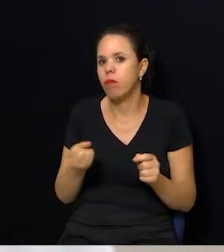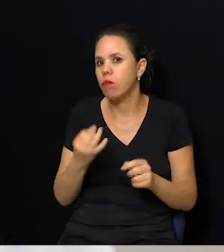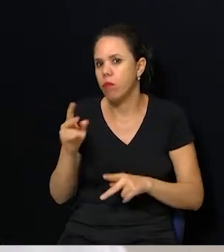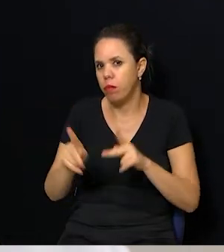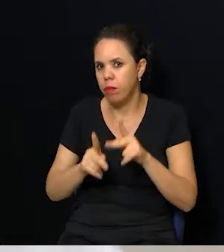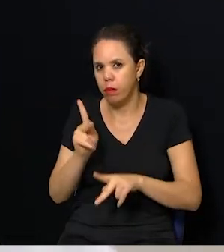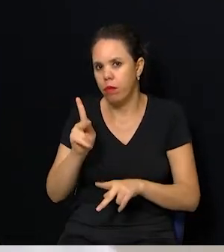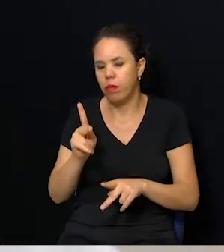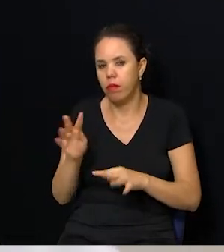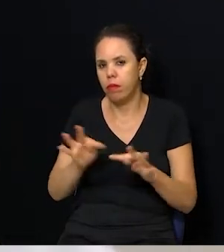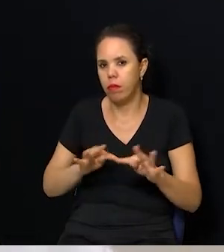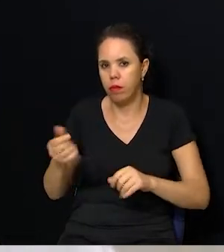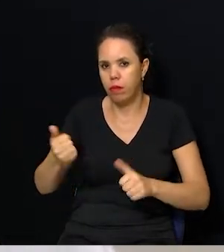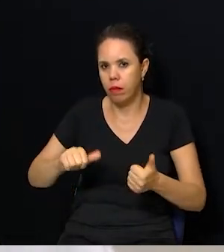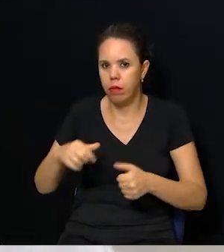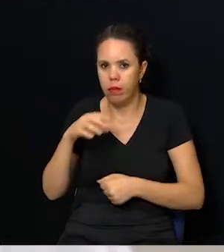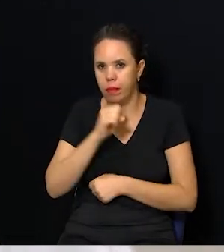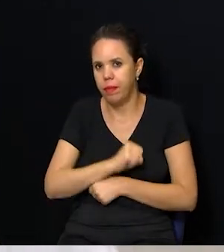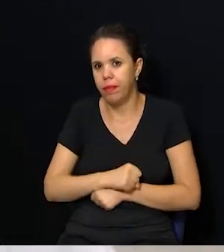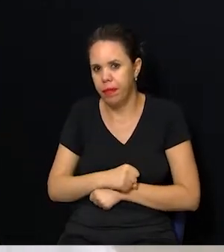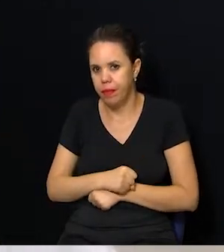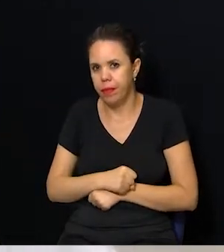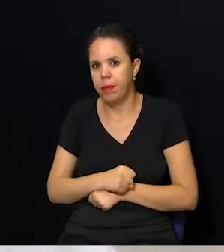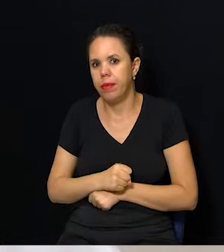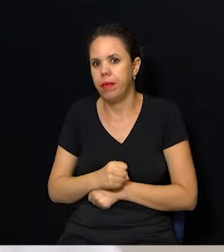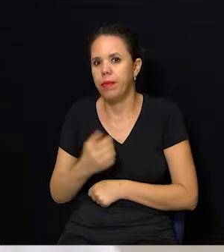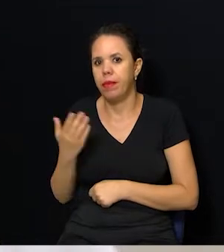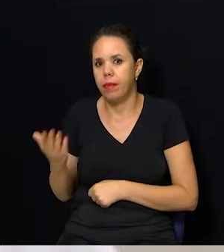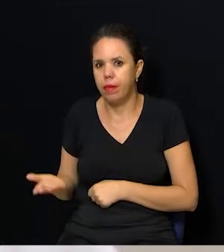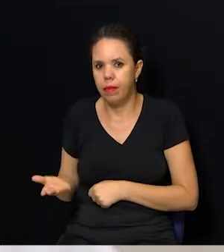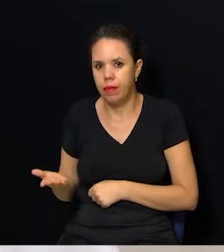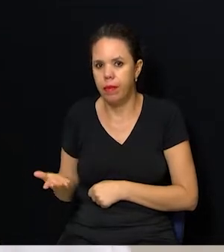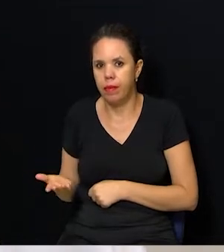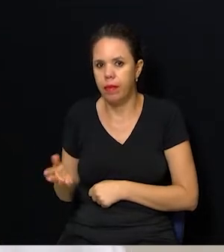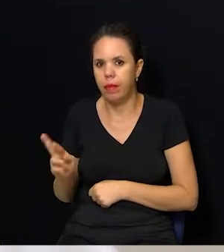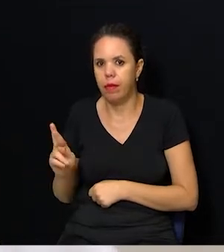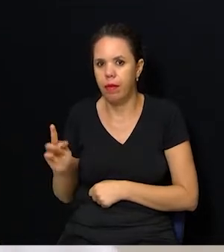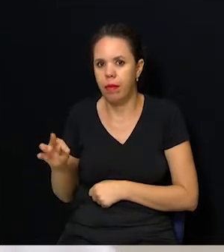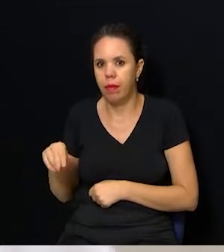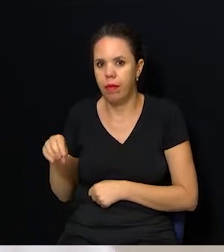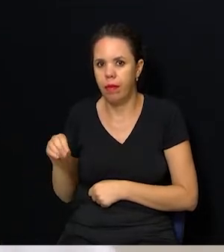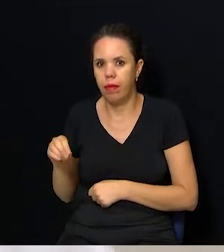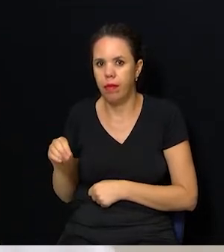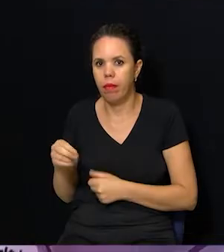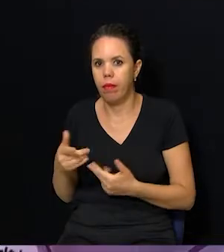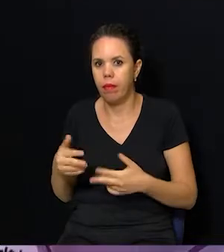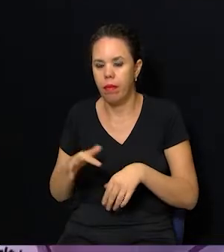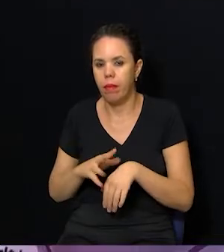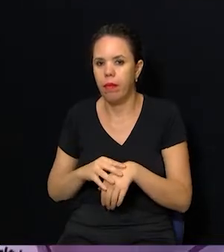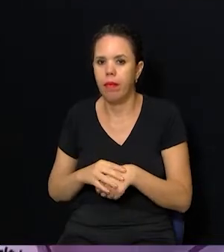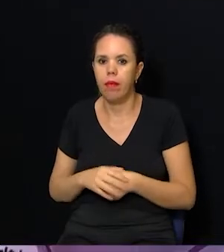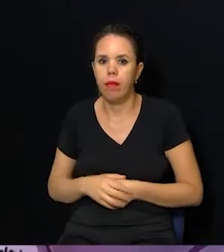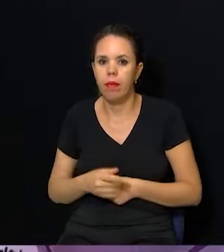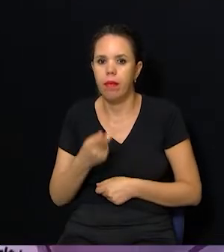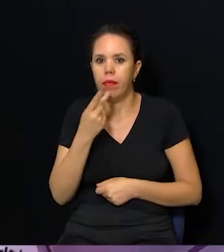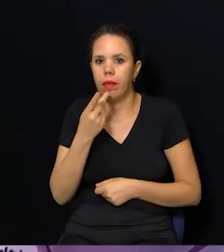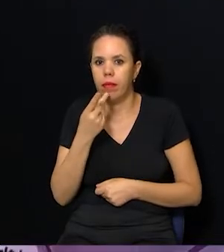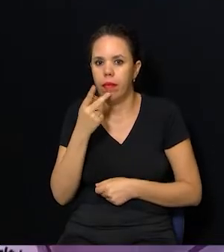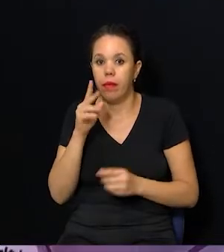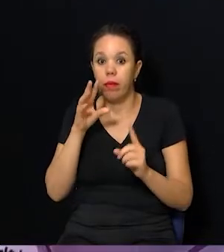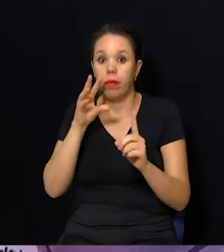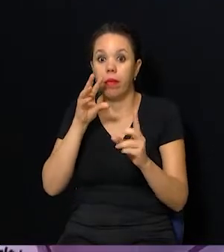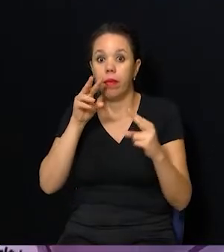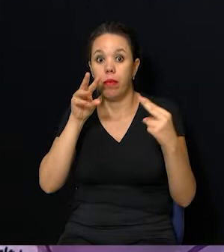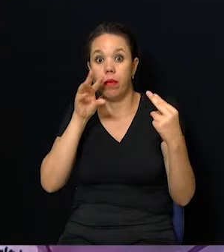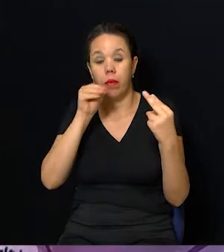das vezes, desde que o diagnóstico seja precoce. Esse é o caso do retinoblastoma, assim como de tantas outras doenças. O senhor citou aí o flash